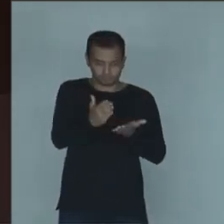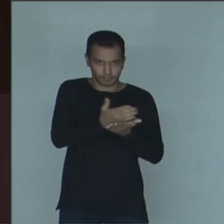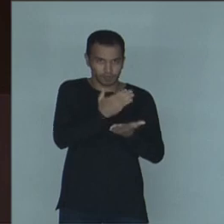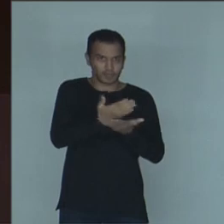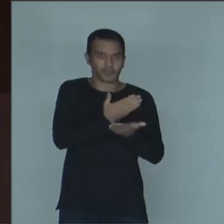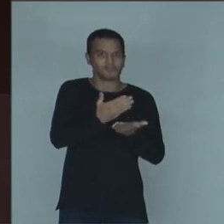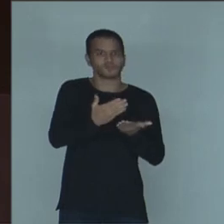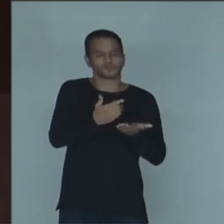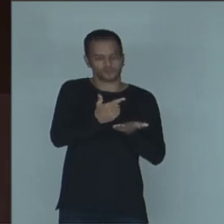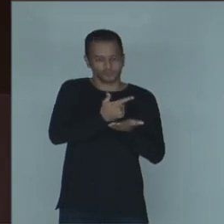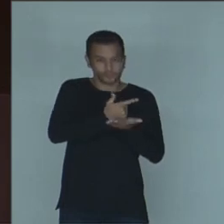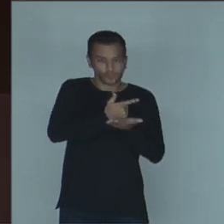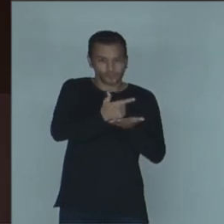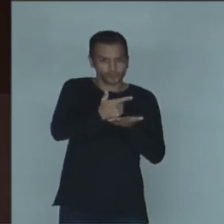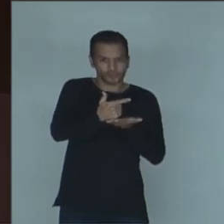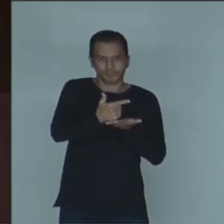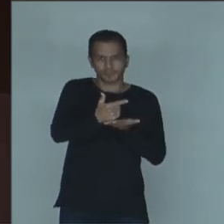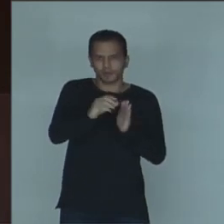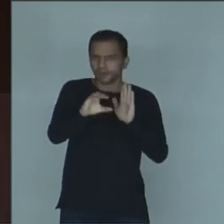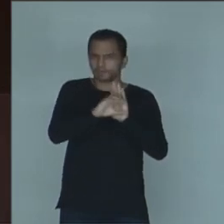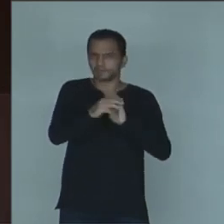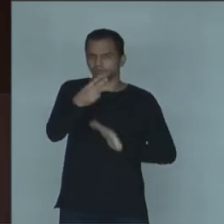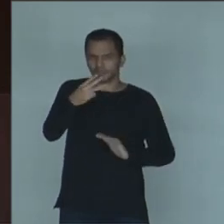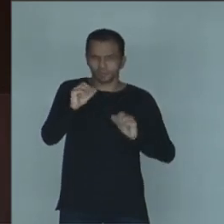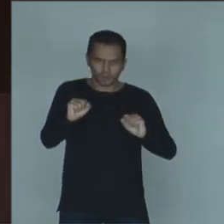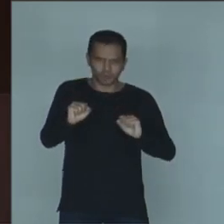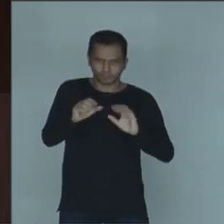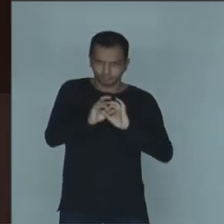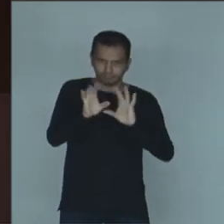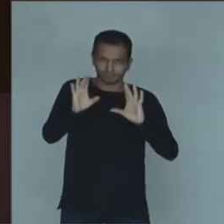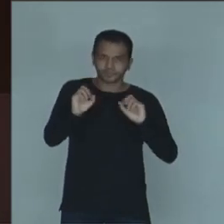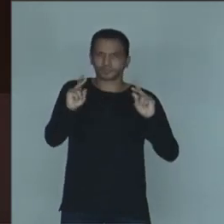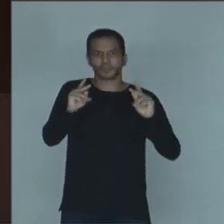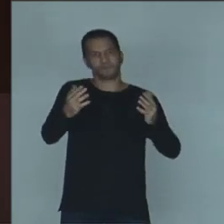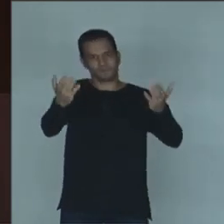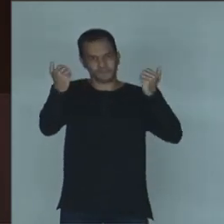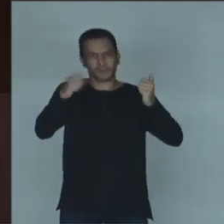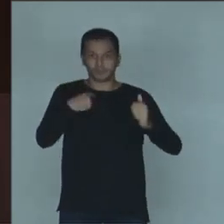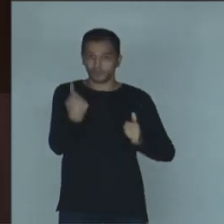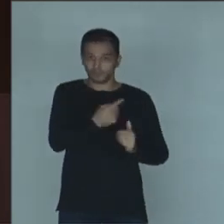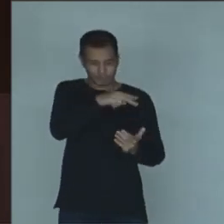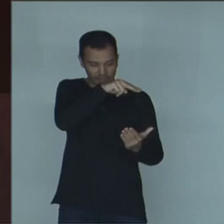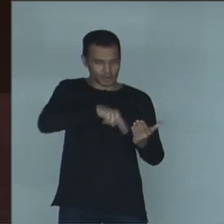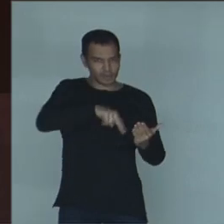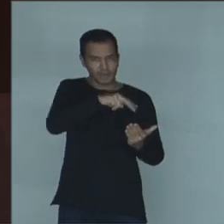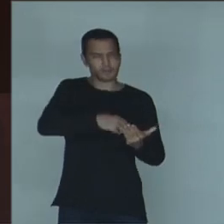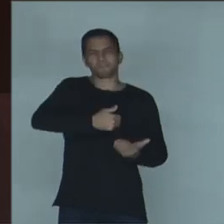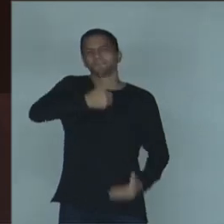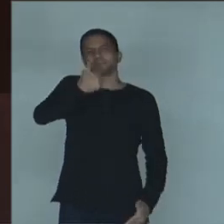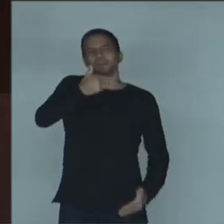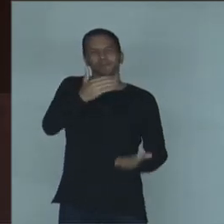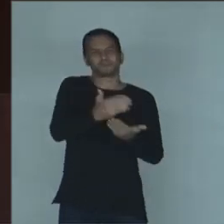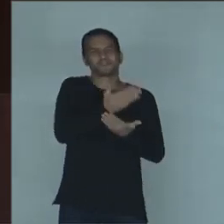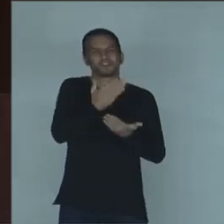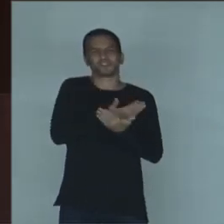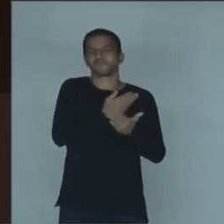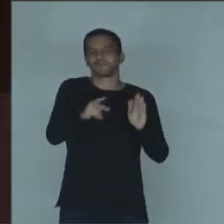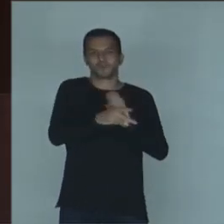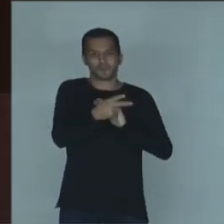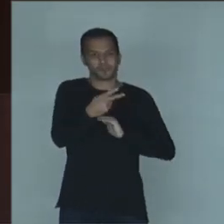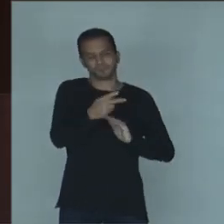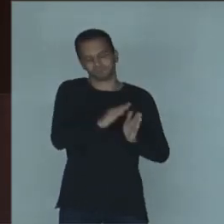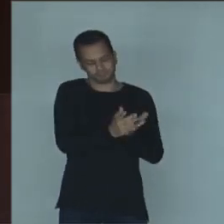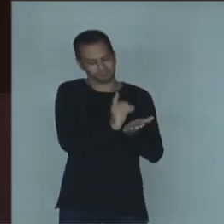Gênesis no capítulo 3 você pode abrir comigo vamos ver no primeiro livro da Bíblia em